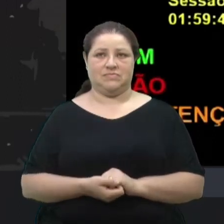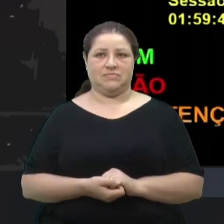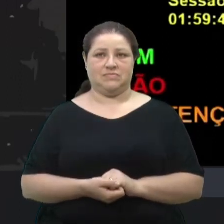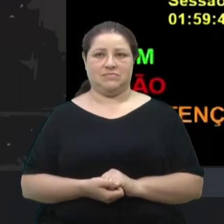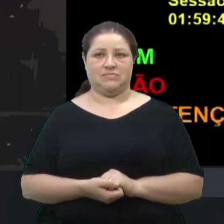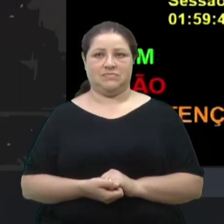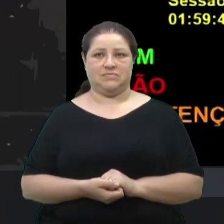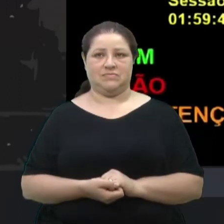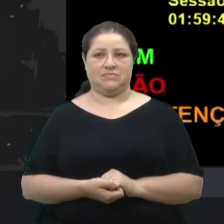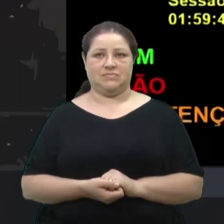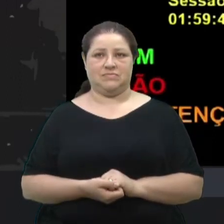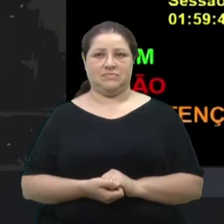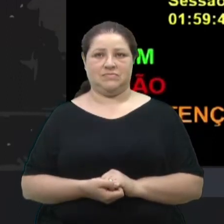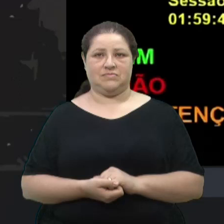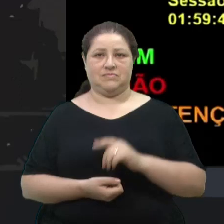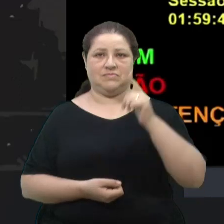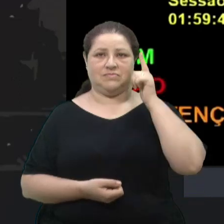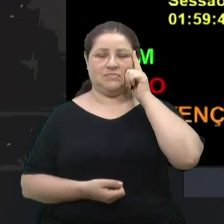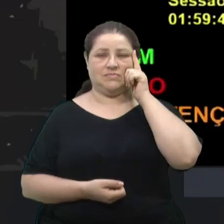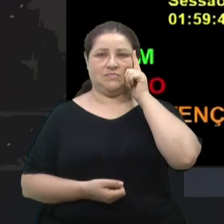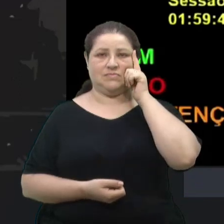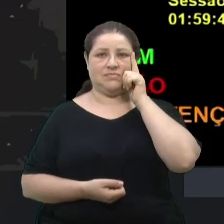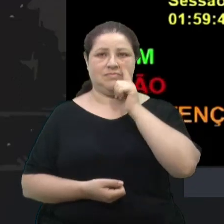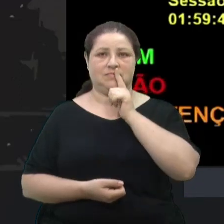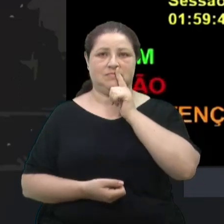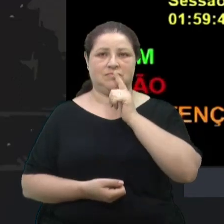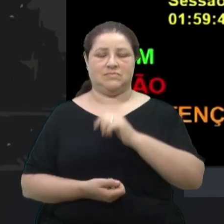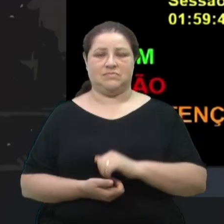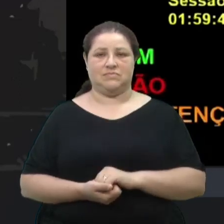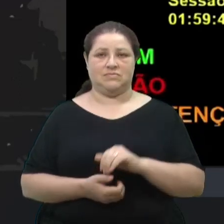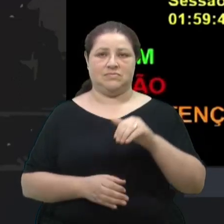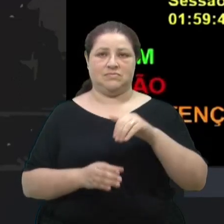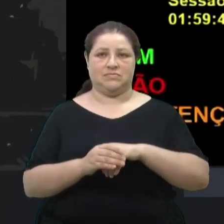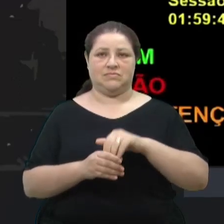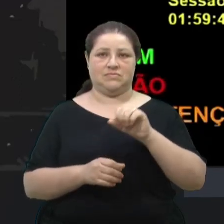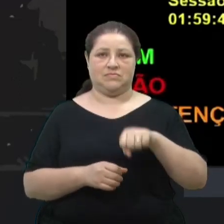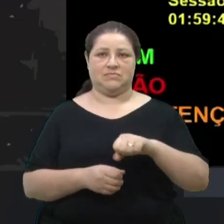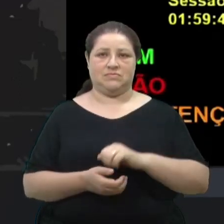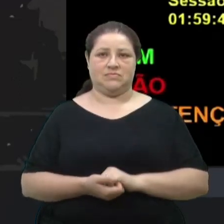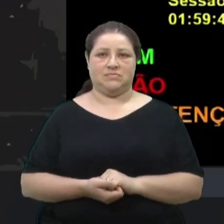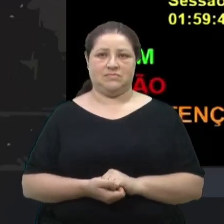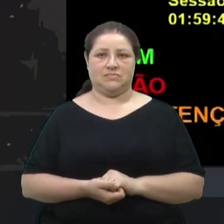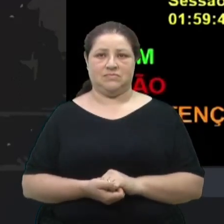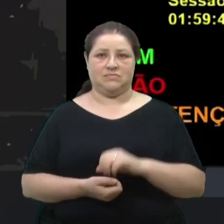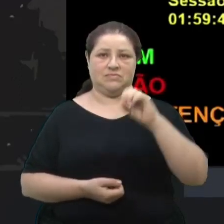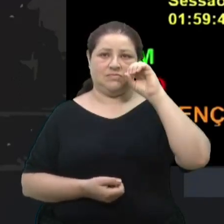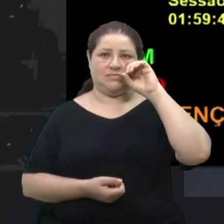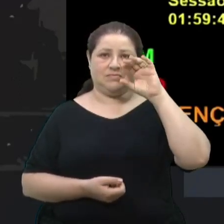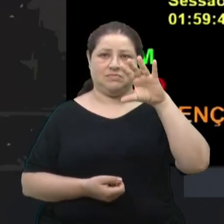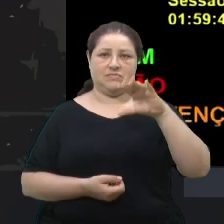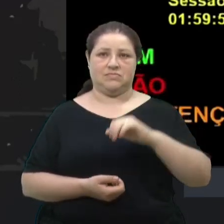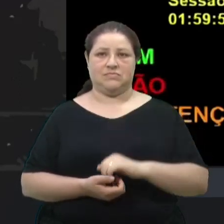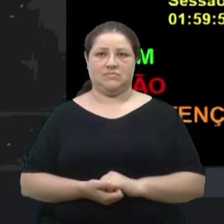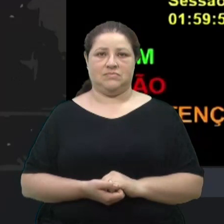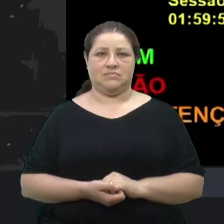Obrigado. Lucas Carinhato vota sim. Fiuza.